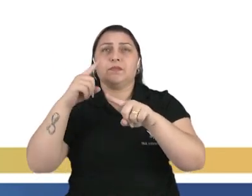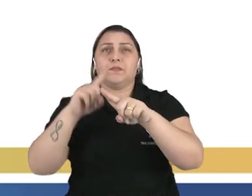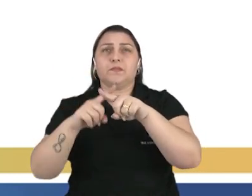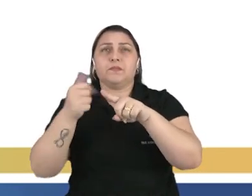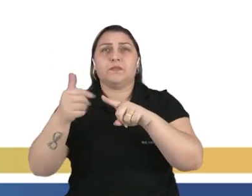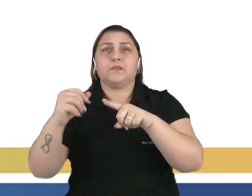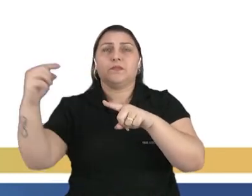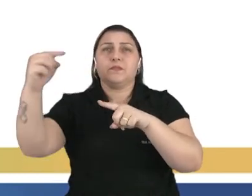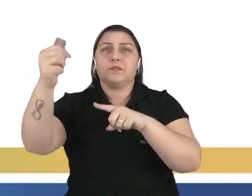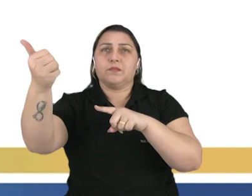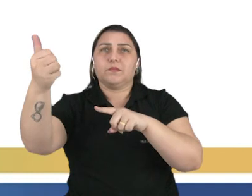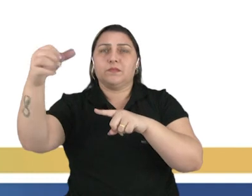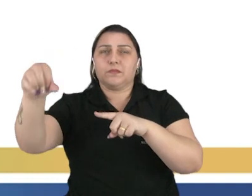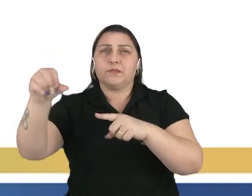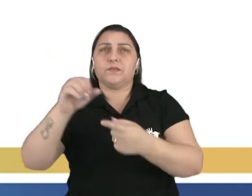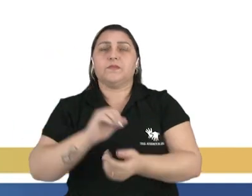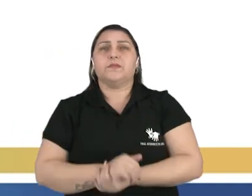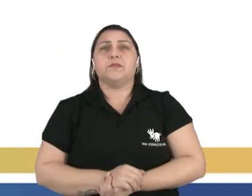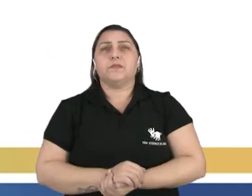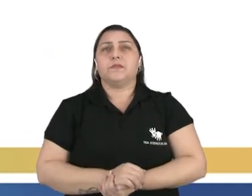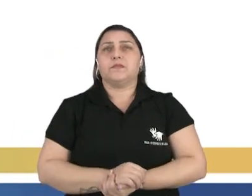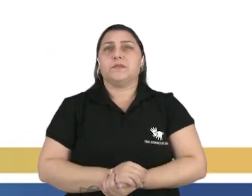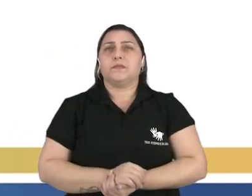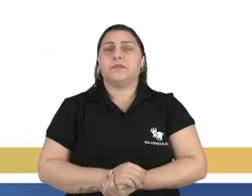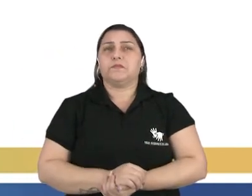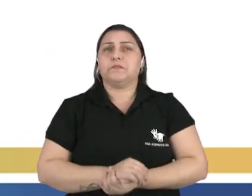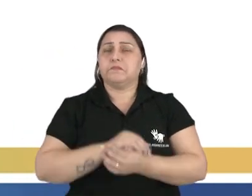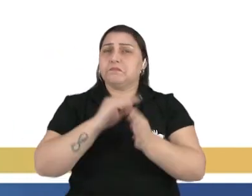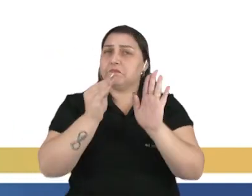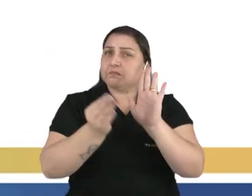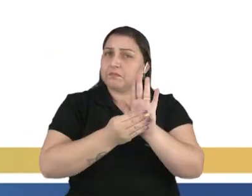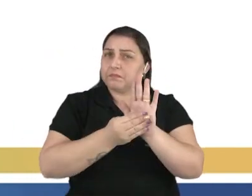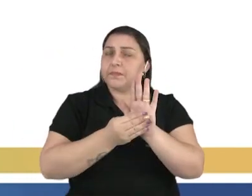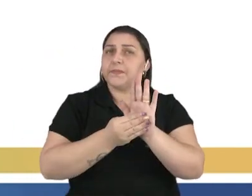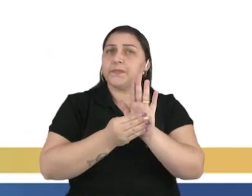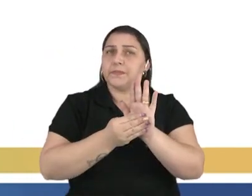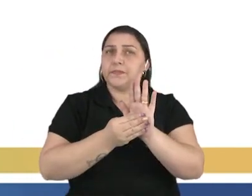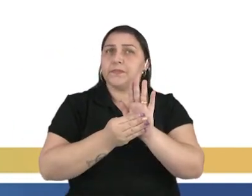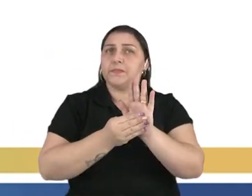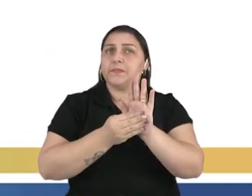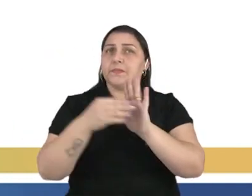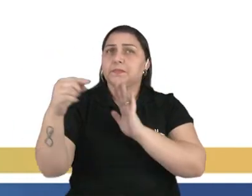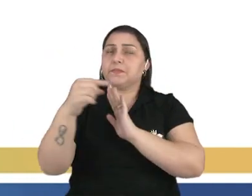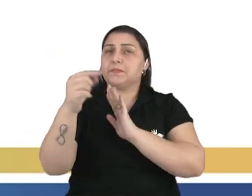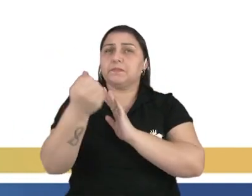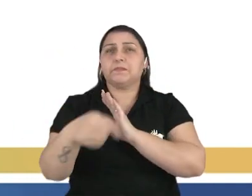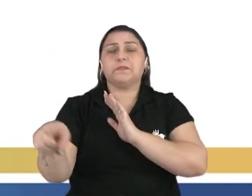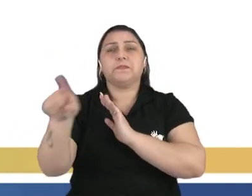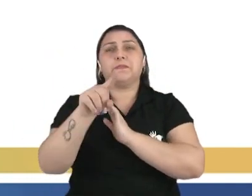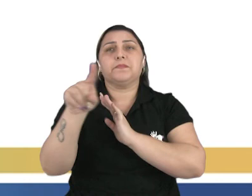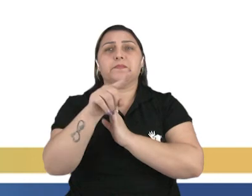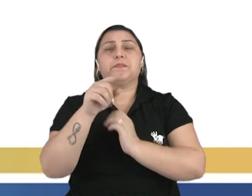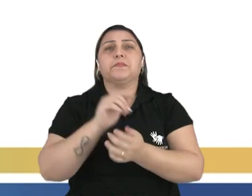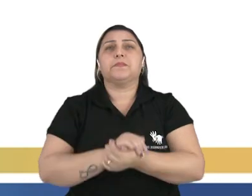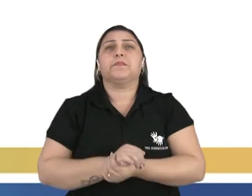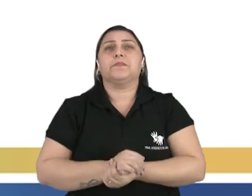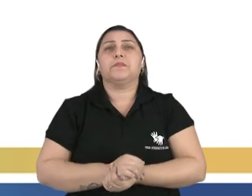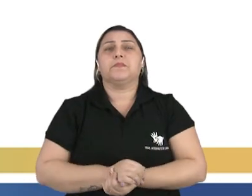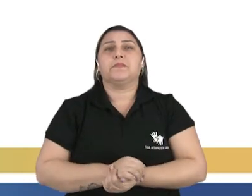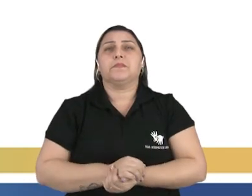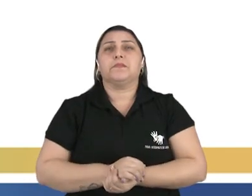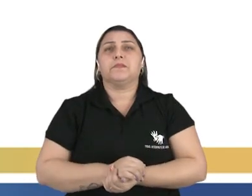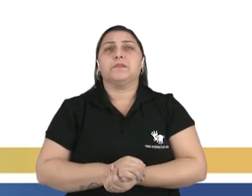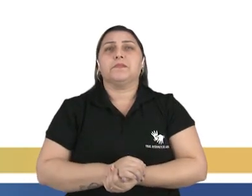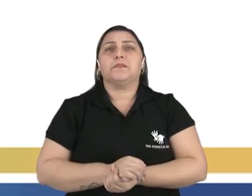1 é menos 1,6. Ah, professor, o senhor não colocou aqui o menos? Não, não precisa não, pessoal. Quando nós falamos de carga,